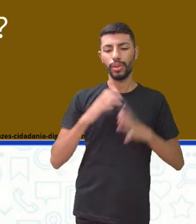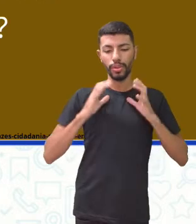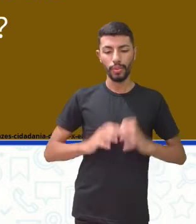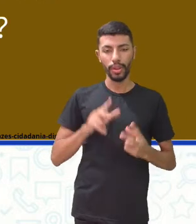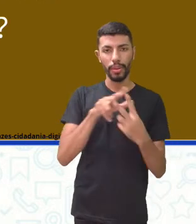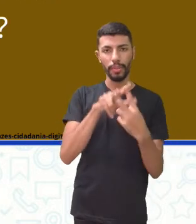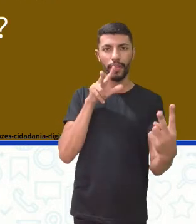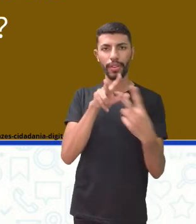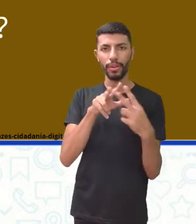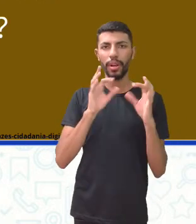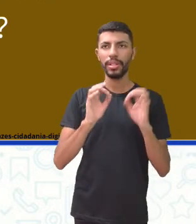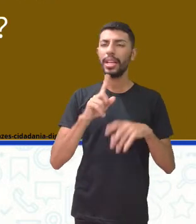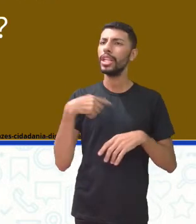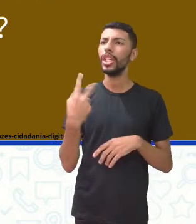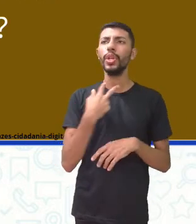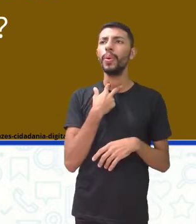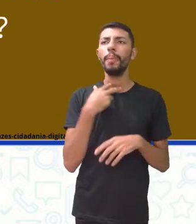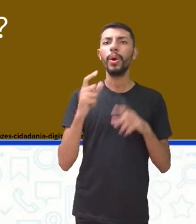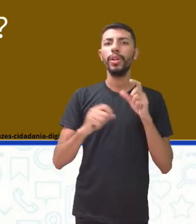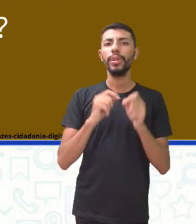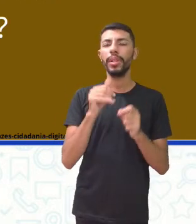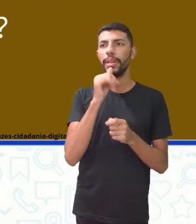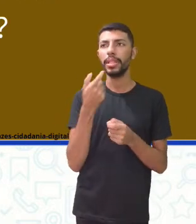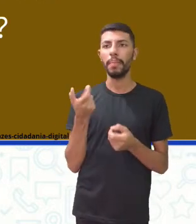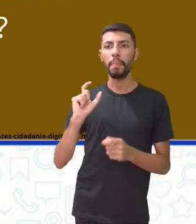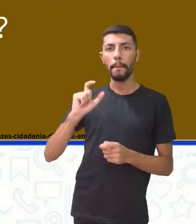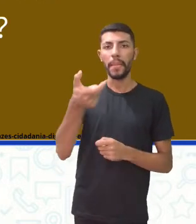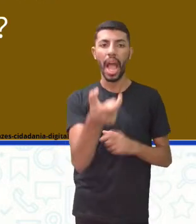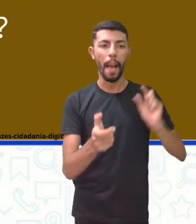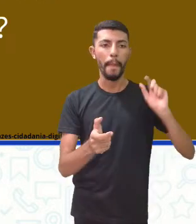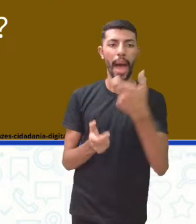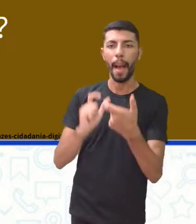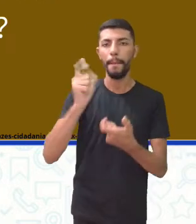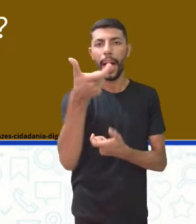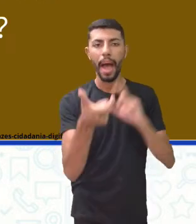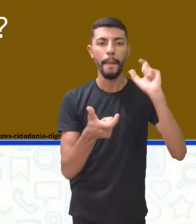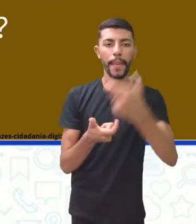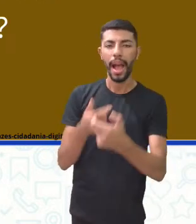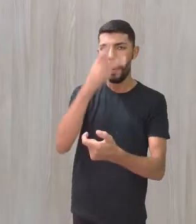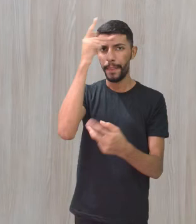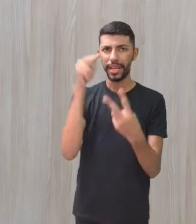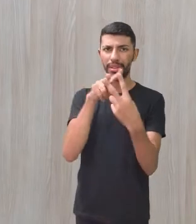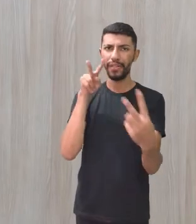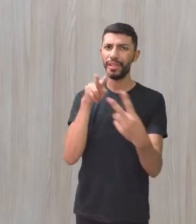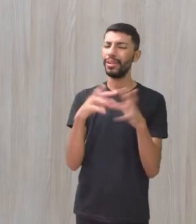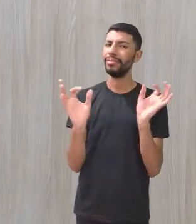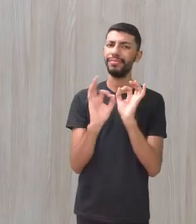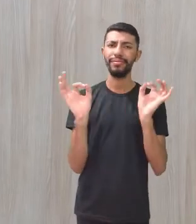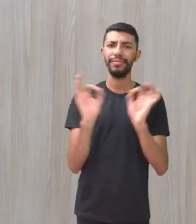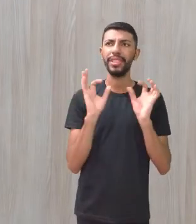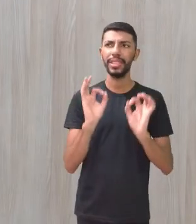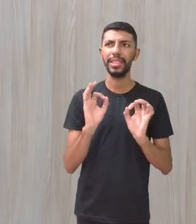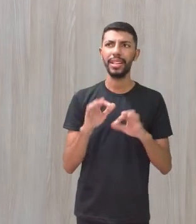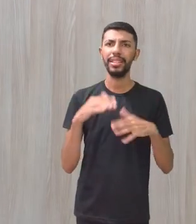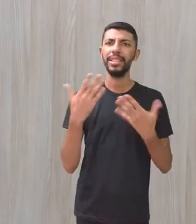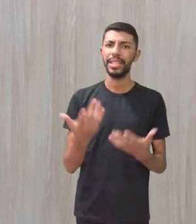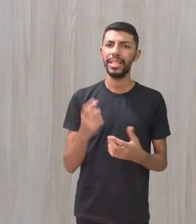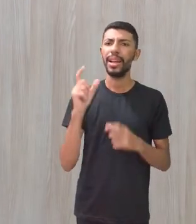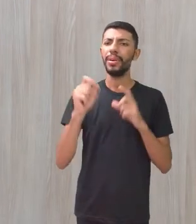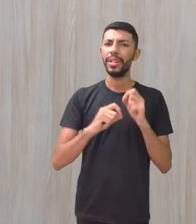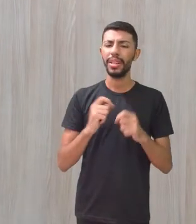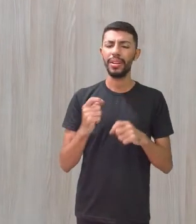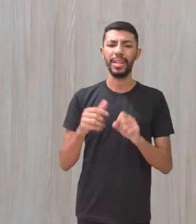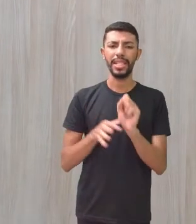né? Que a gente não pode sair por aí xingando as pessoas digitalmente só porque a gente está na internet, tá certo? Essa falsa segurança